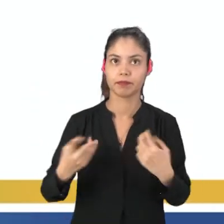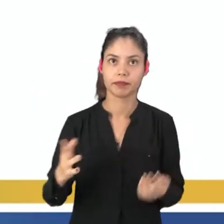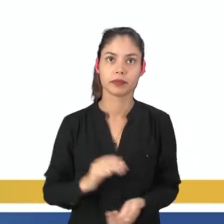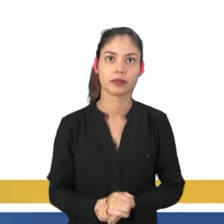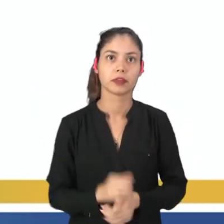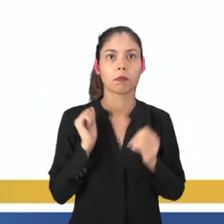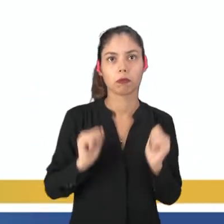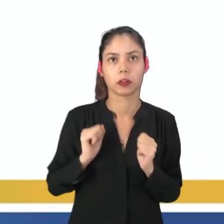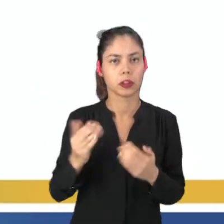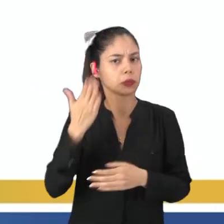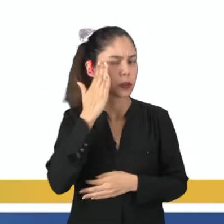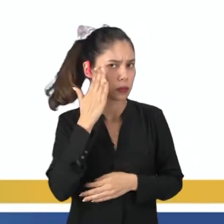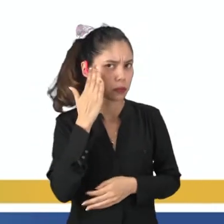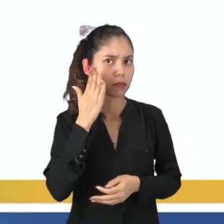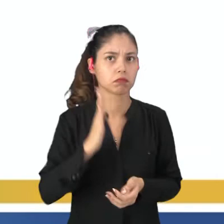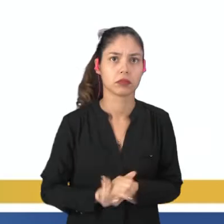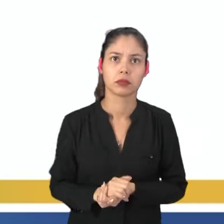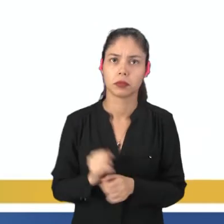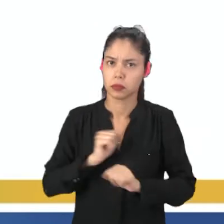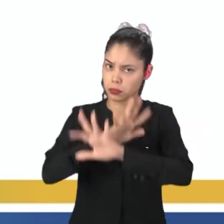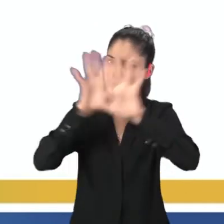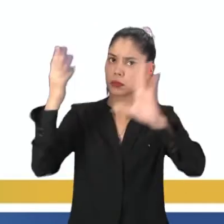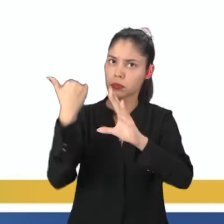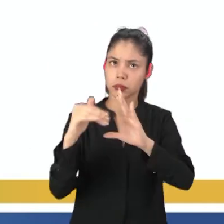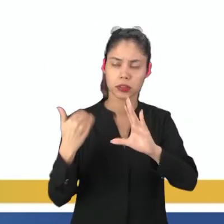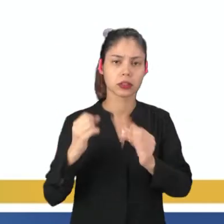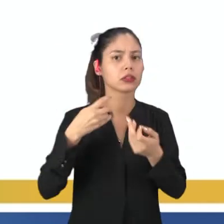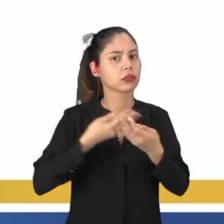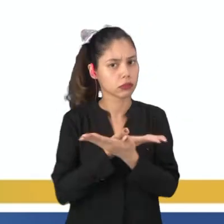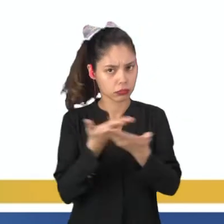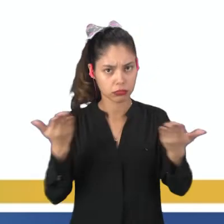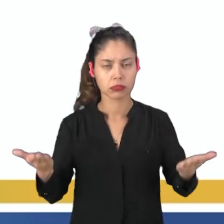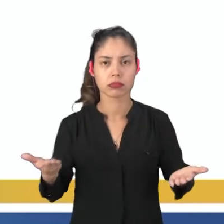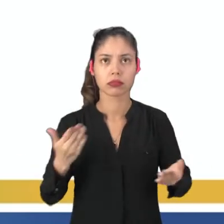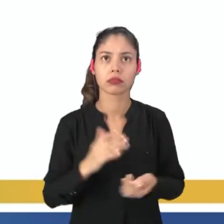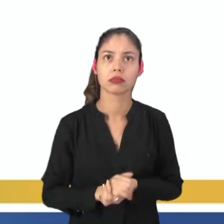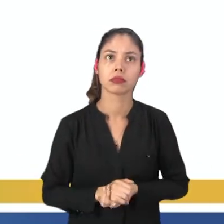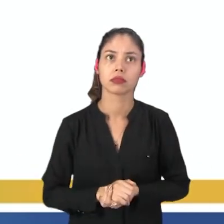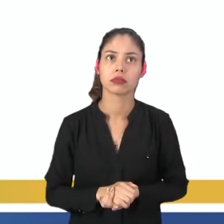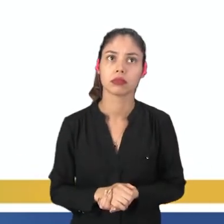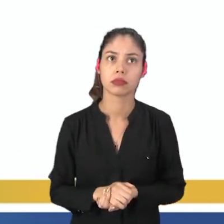para que possamos compreender plenamente a mensagem transmitida.